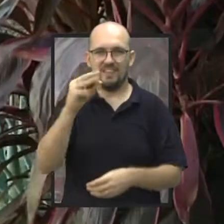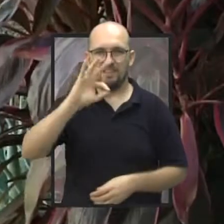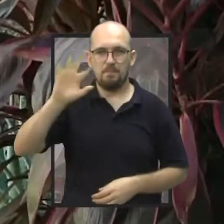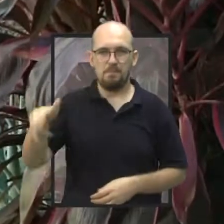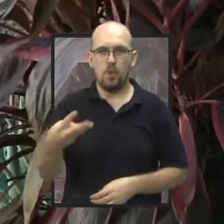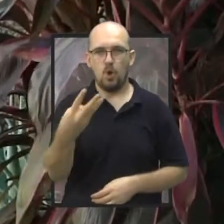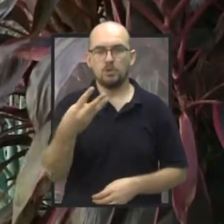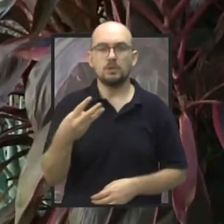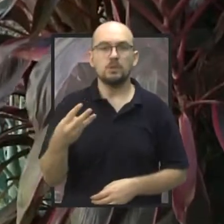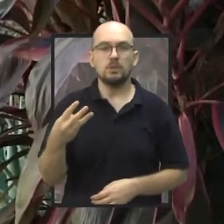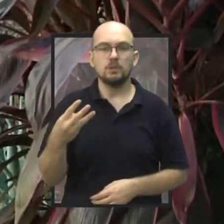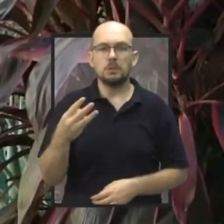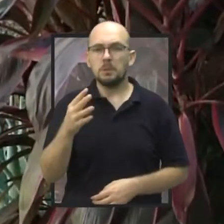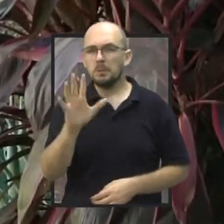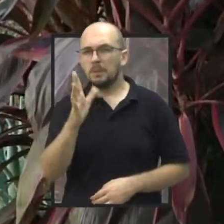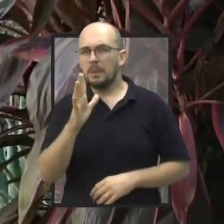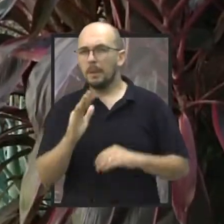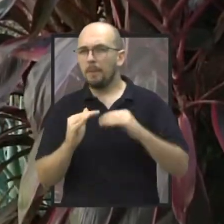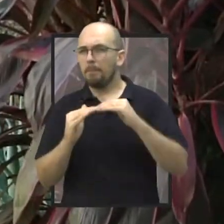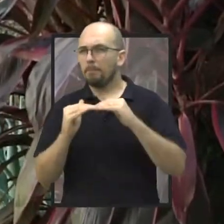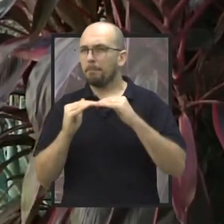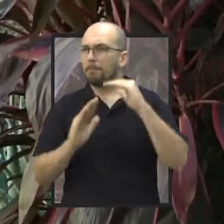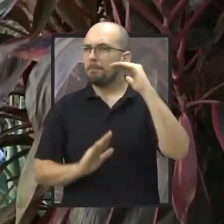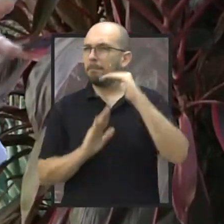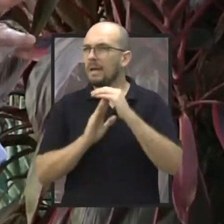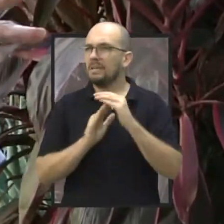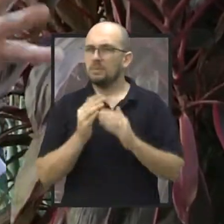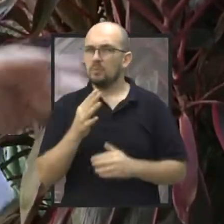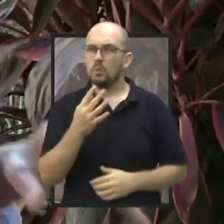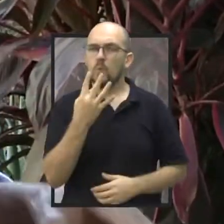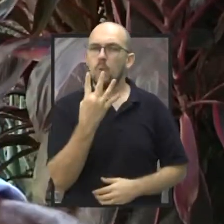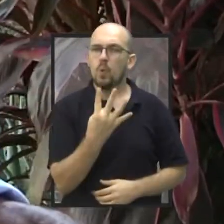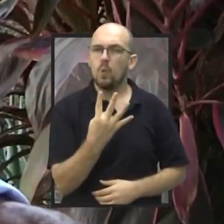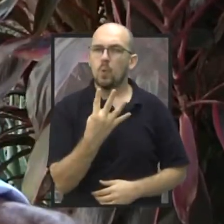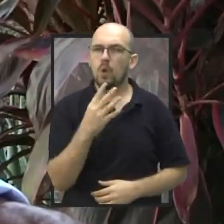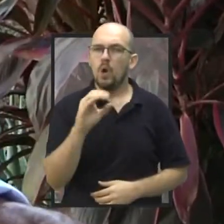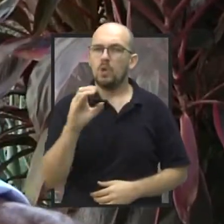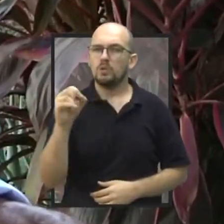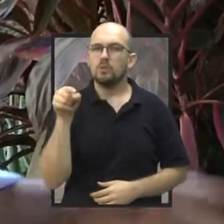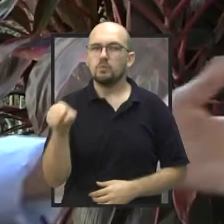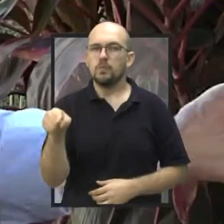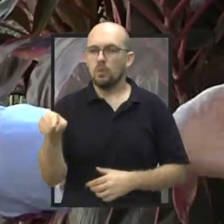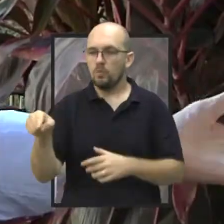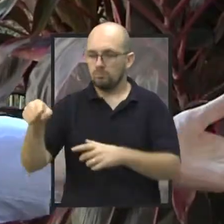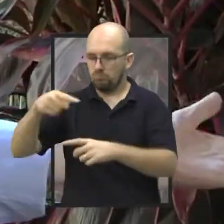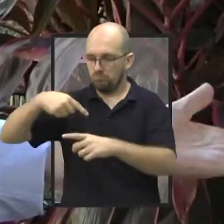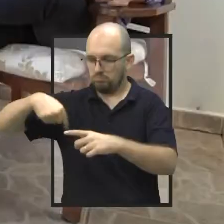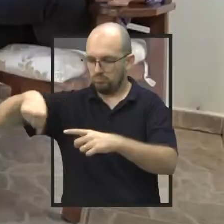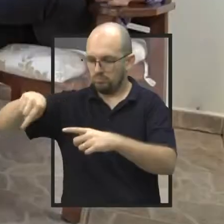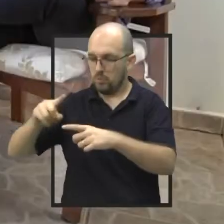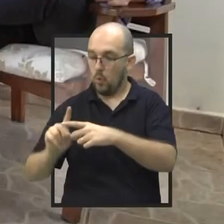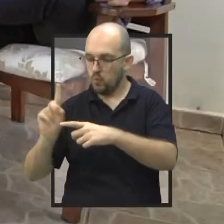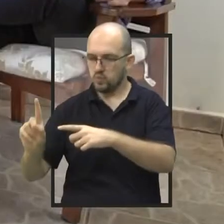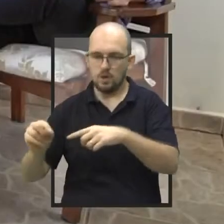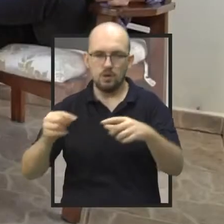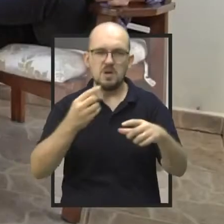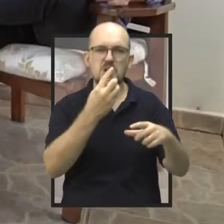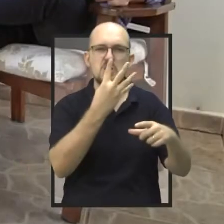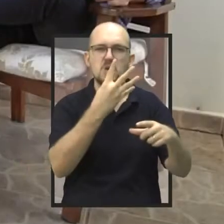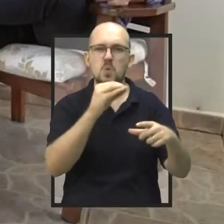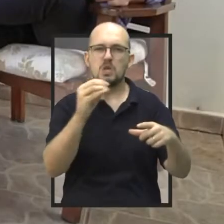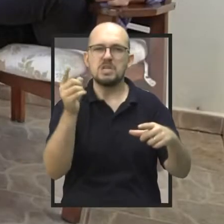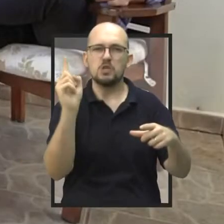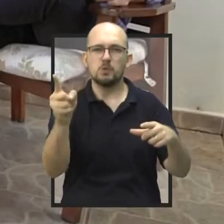distrito no máximo, com 400 e poucos mil eleitores. Ora, é uma